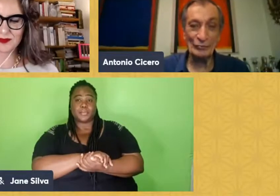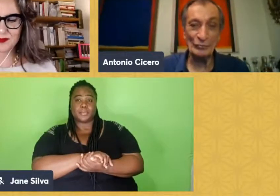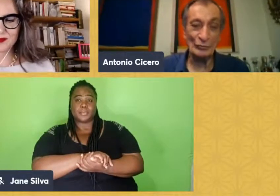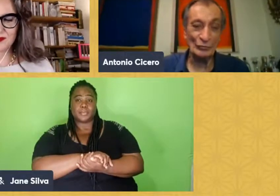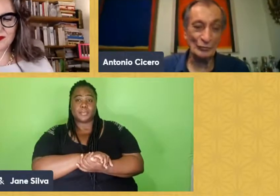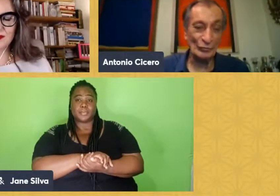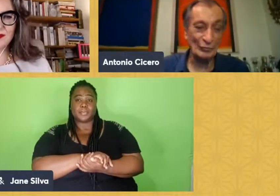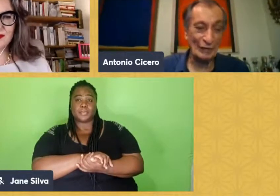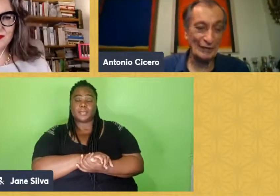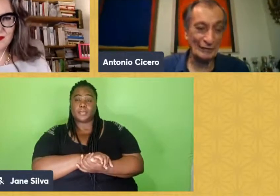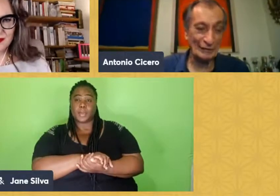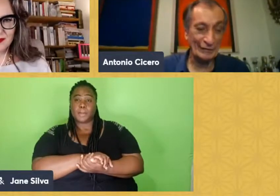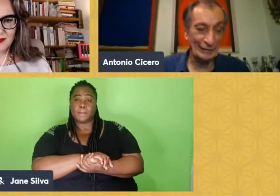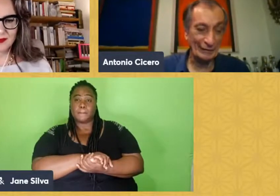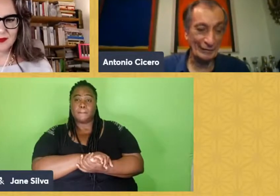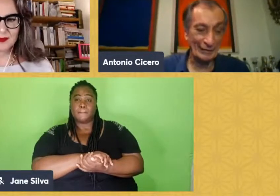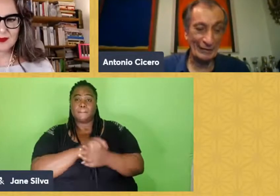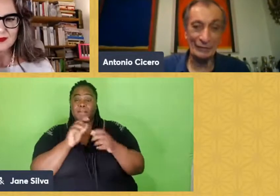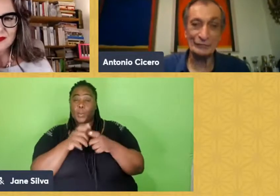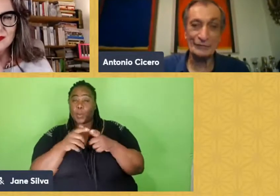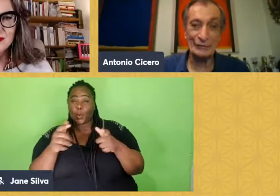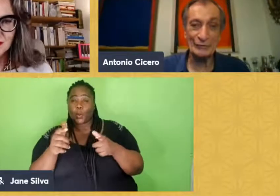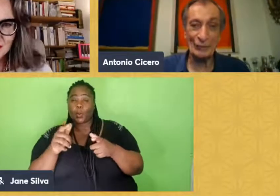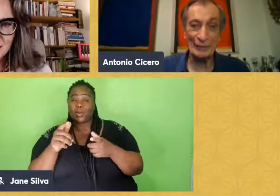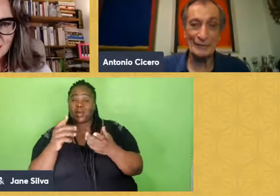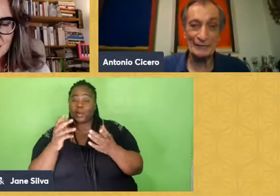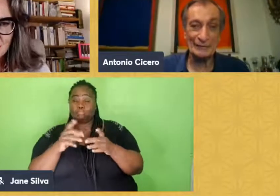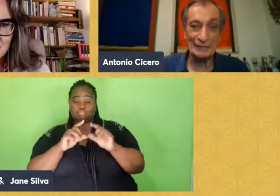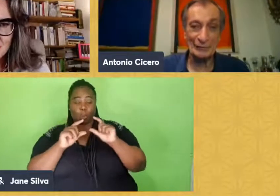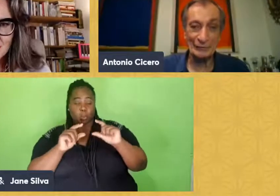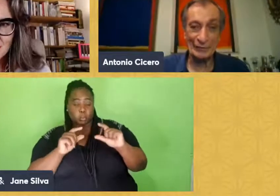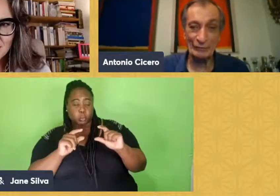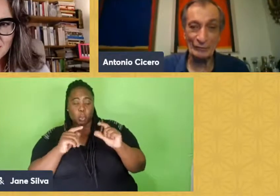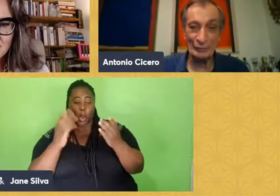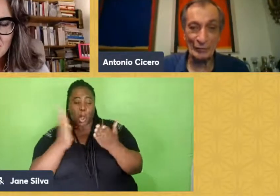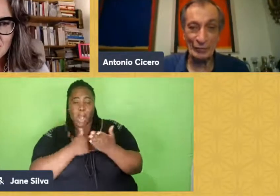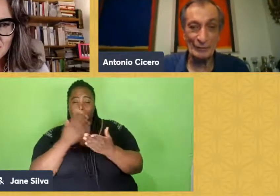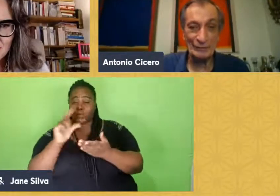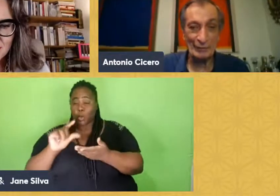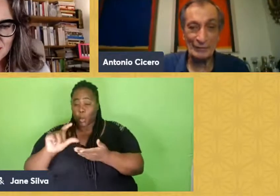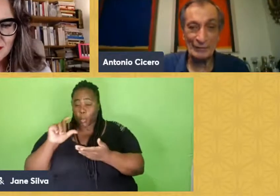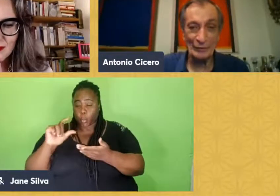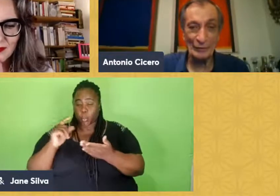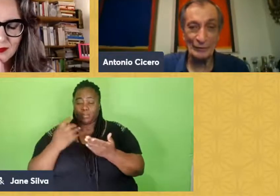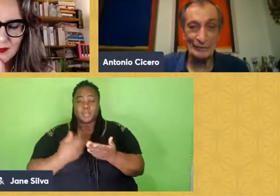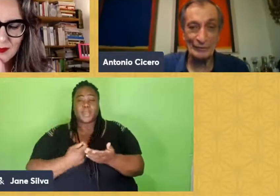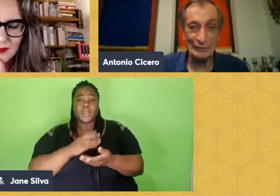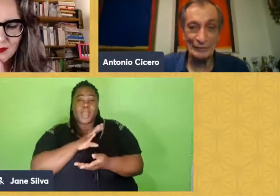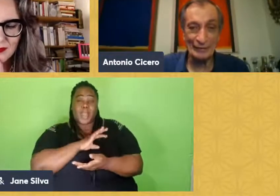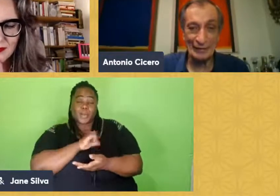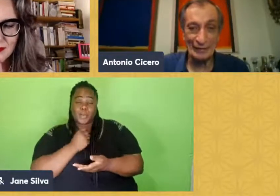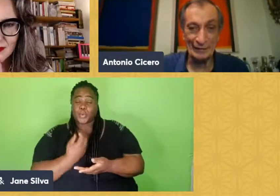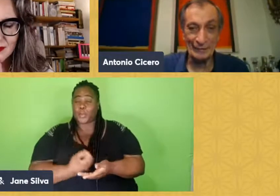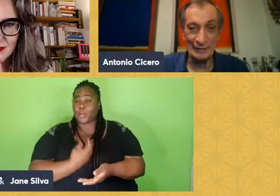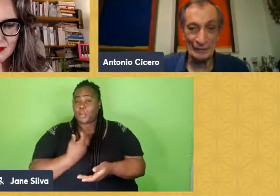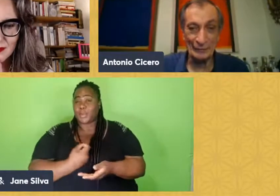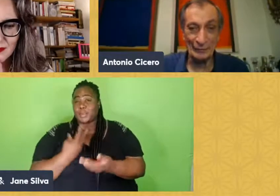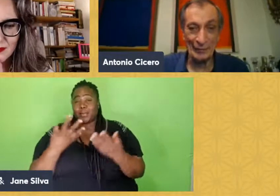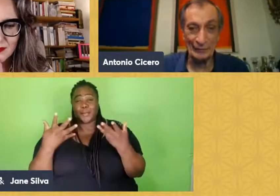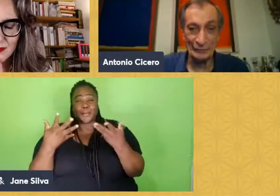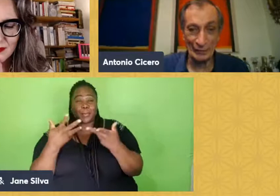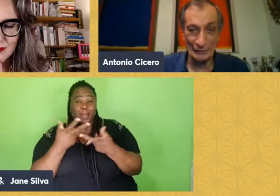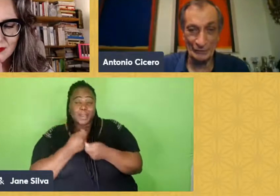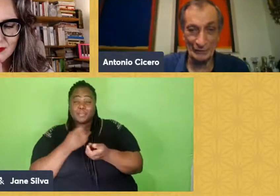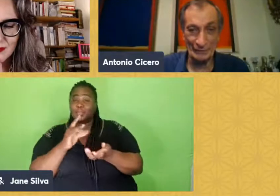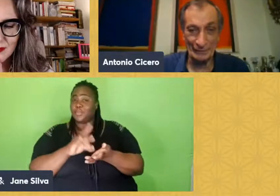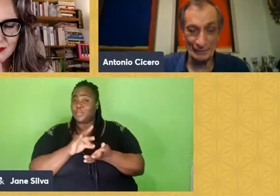pegar um grande livro, seja um romance, seja um livro de poemas, para mim é uma coisa extraordinária, realmente, é o que eu